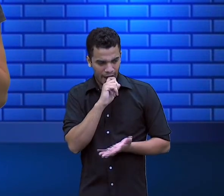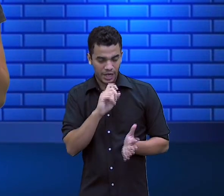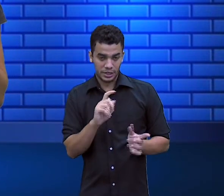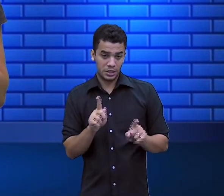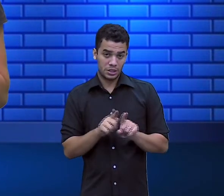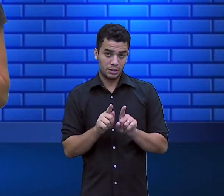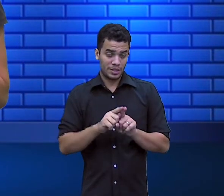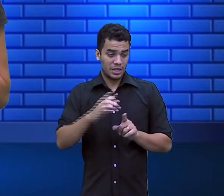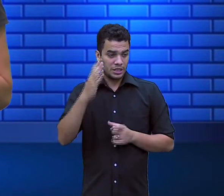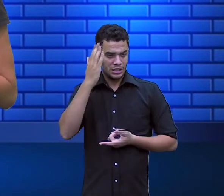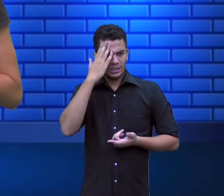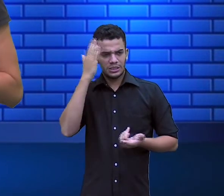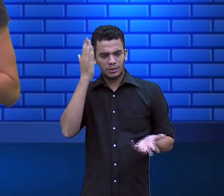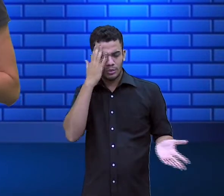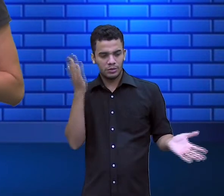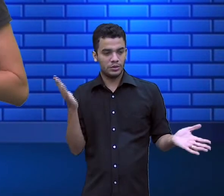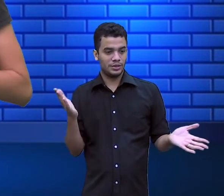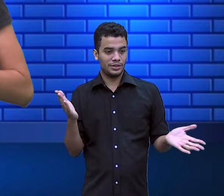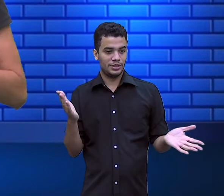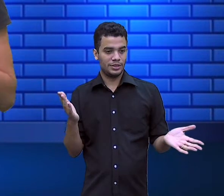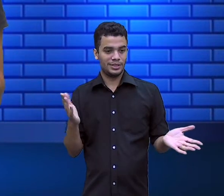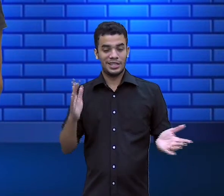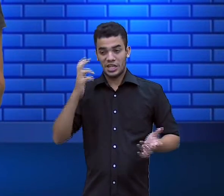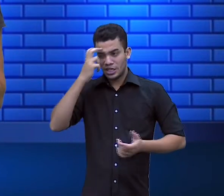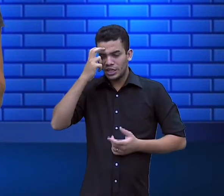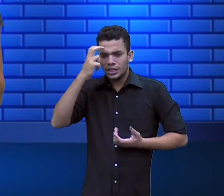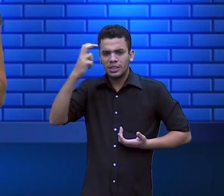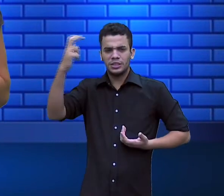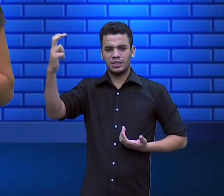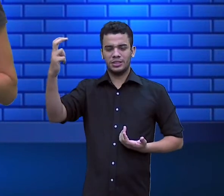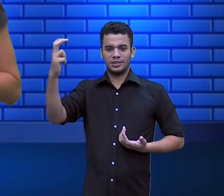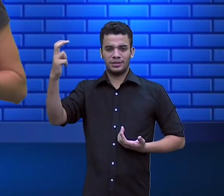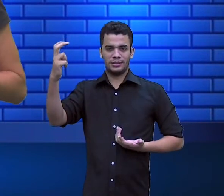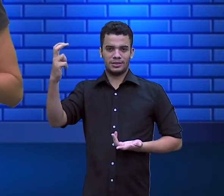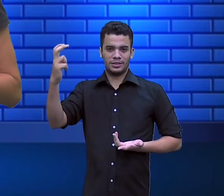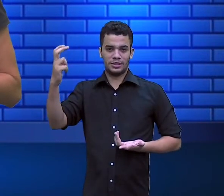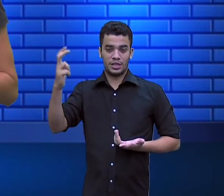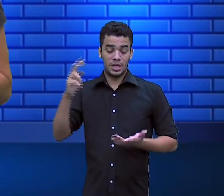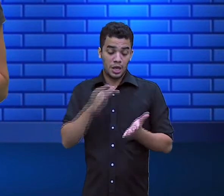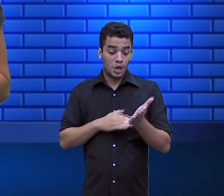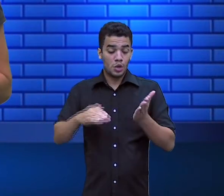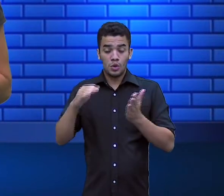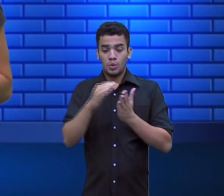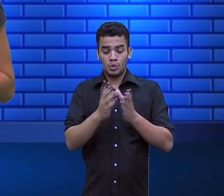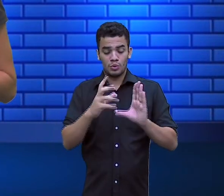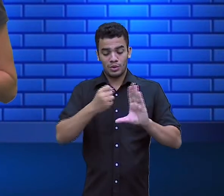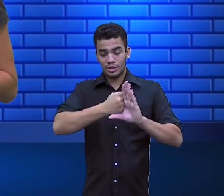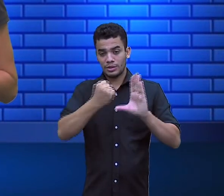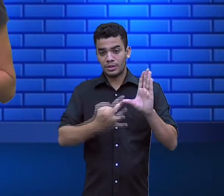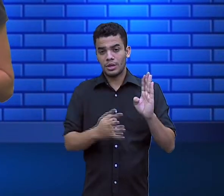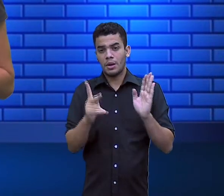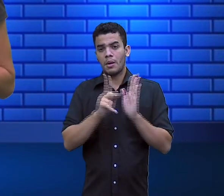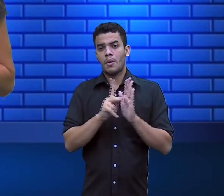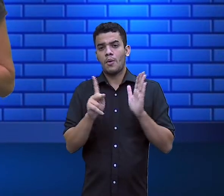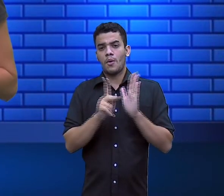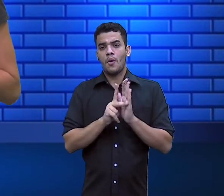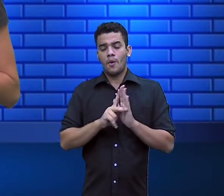astúcia e etc. Por meio dessas características, as